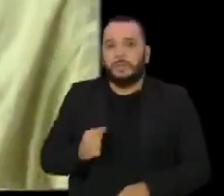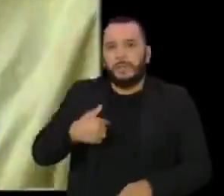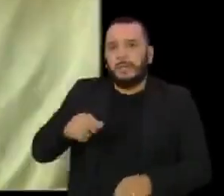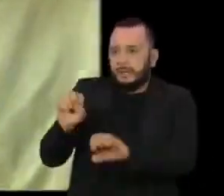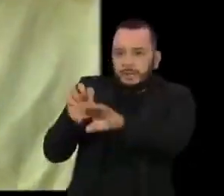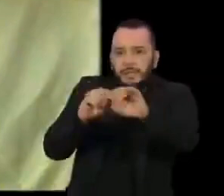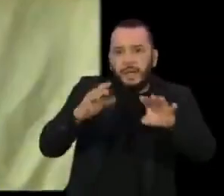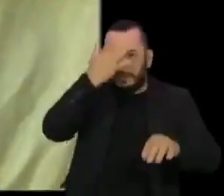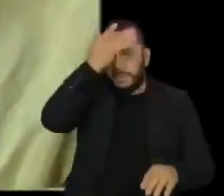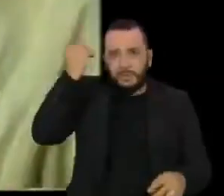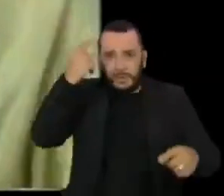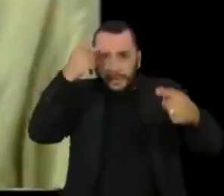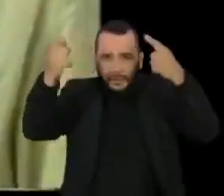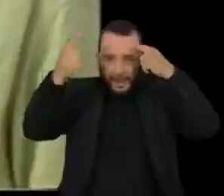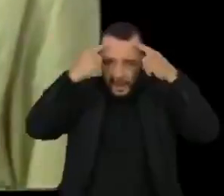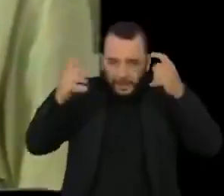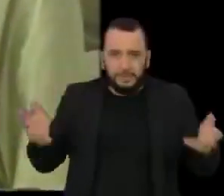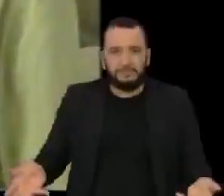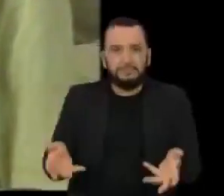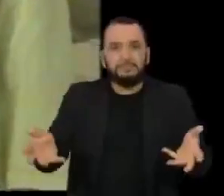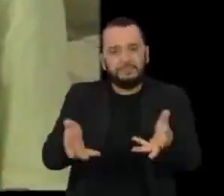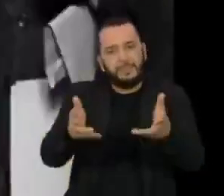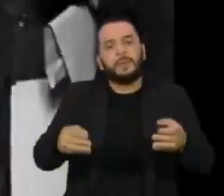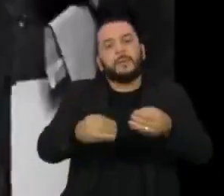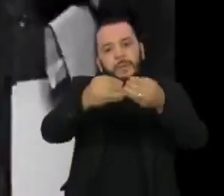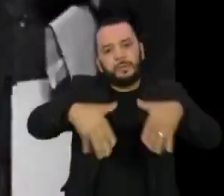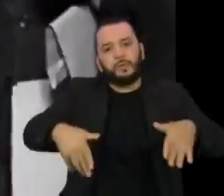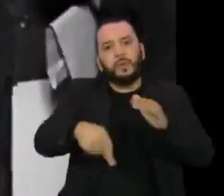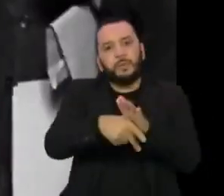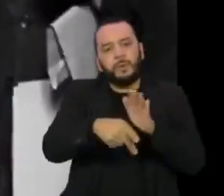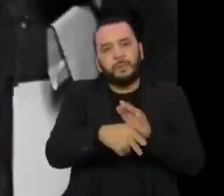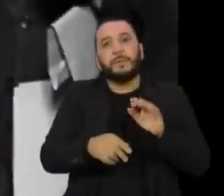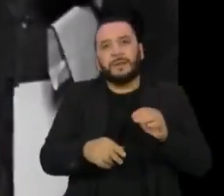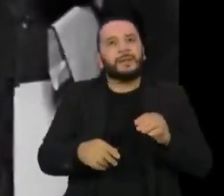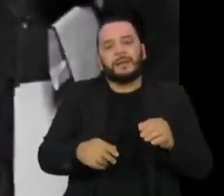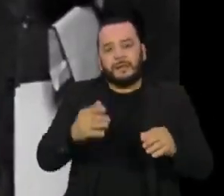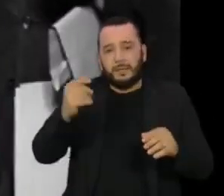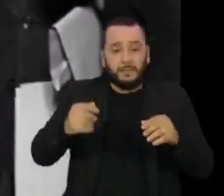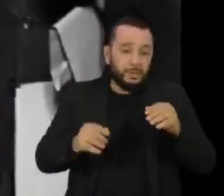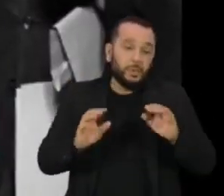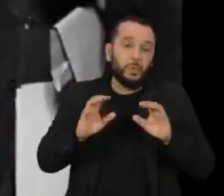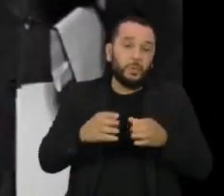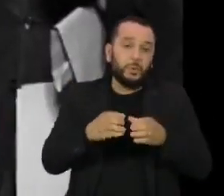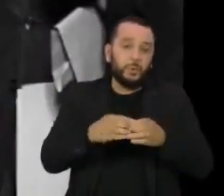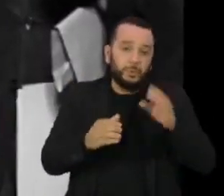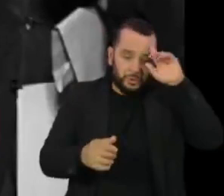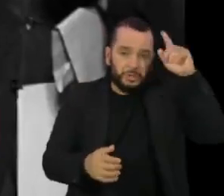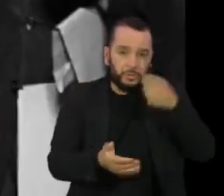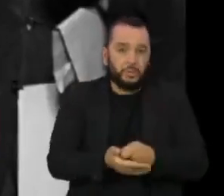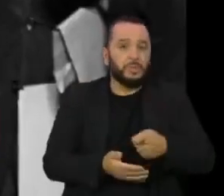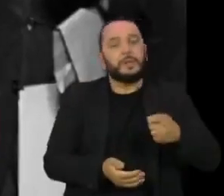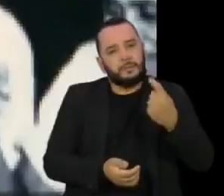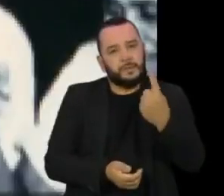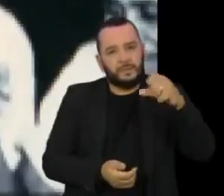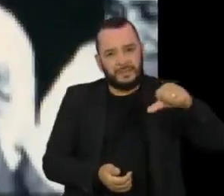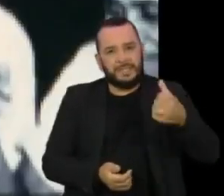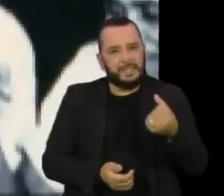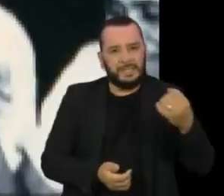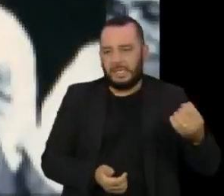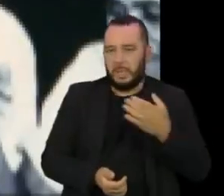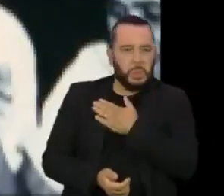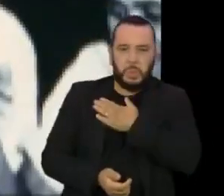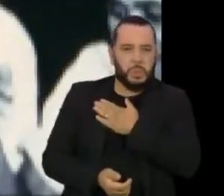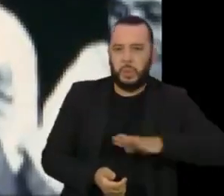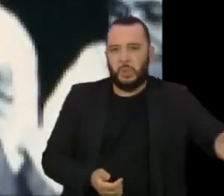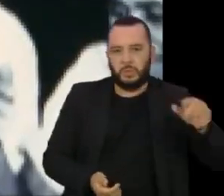ideias sobre tudo desagradou a ditadura militar que governava o Brasil na década de 1960. Paulo